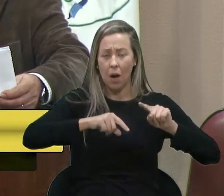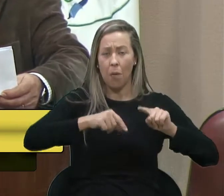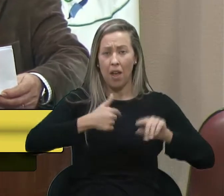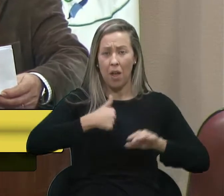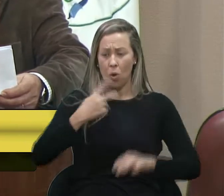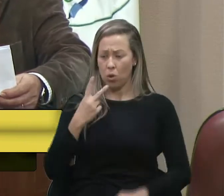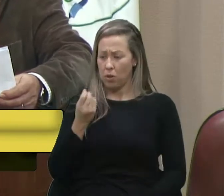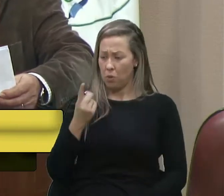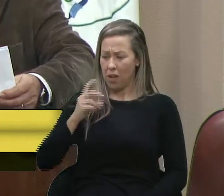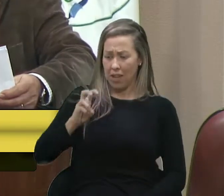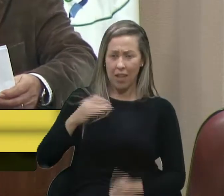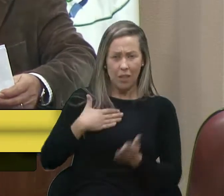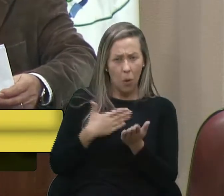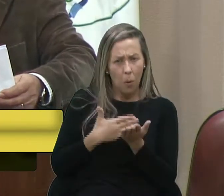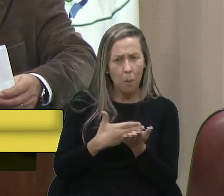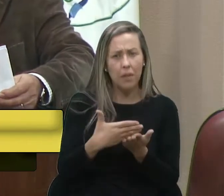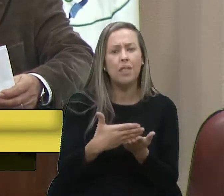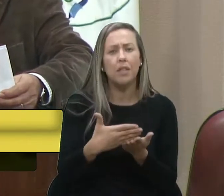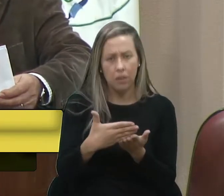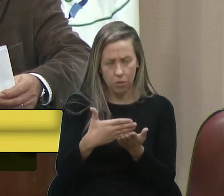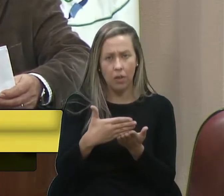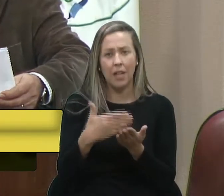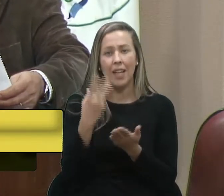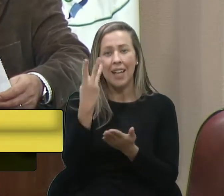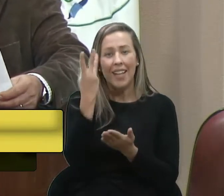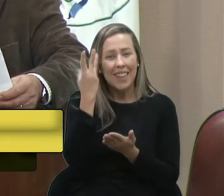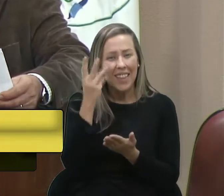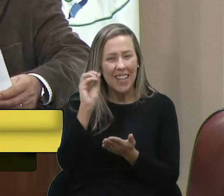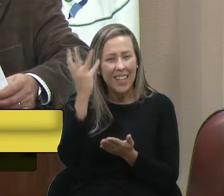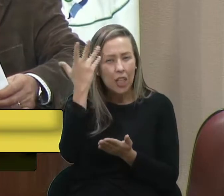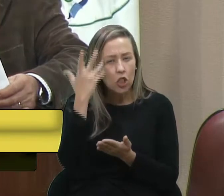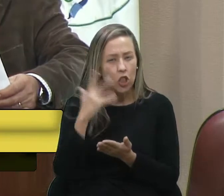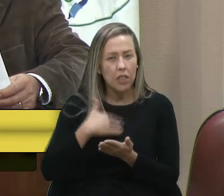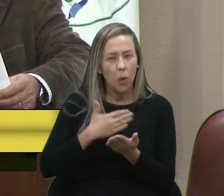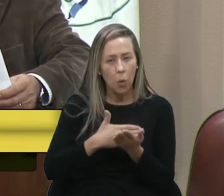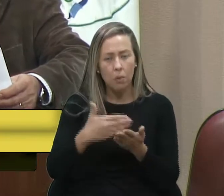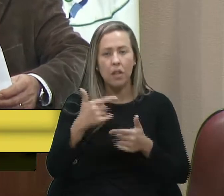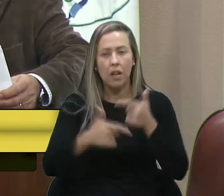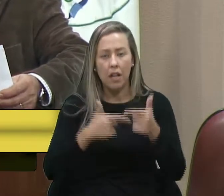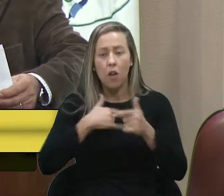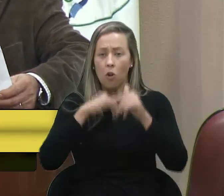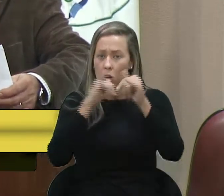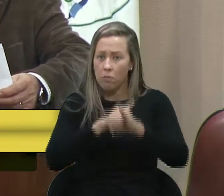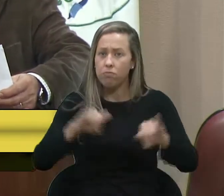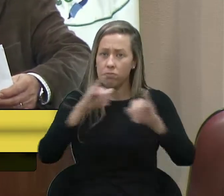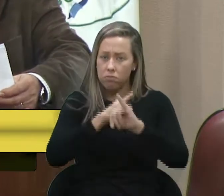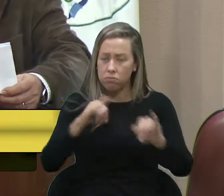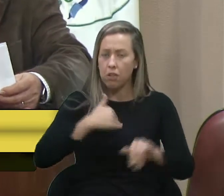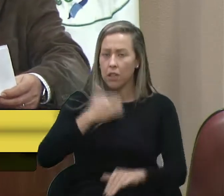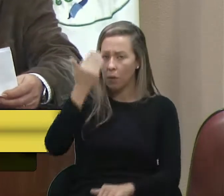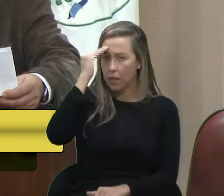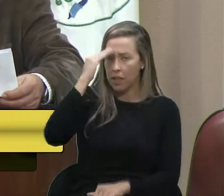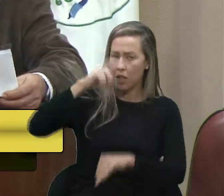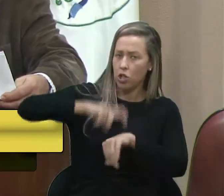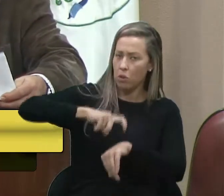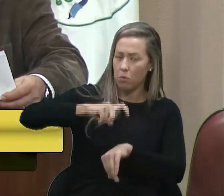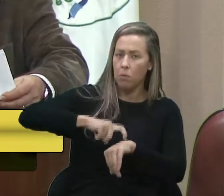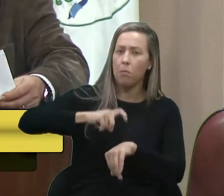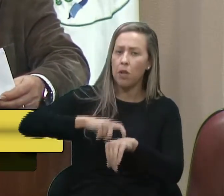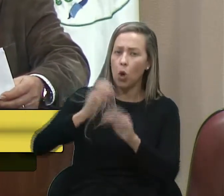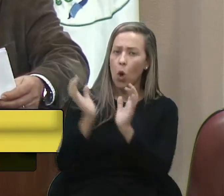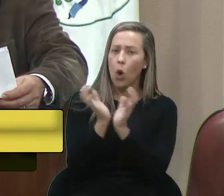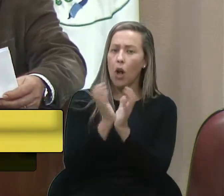2015, iniciante, que eu fiquei por 30 dias, me manifestei até que eu entendia naquele momento,